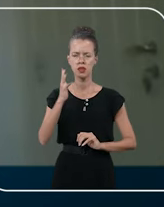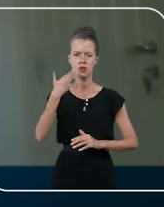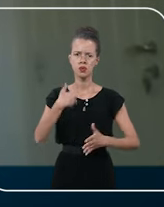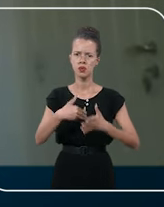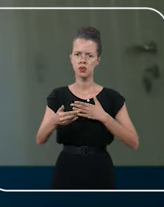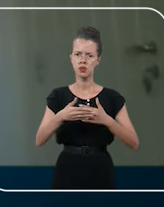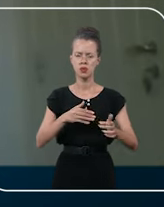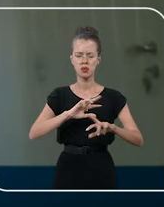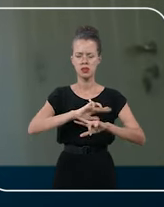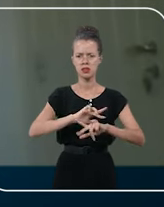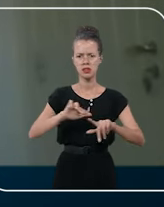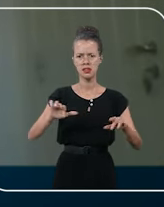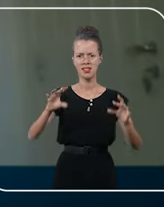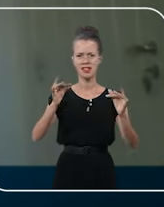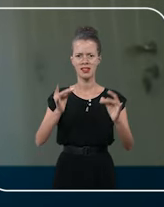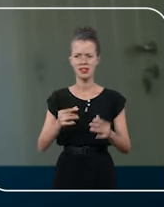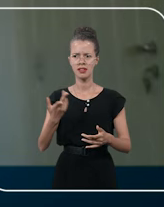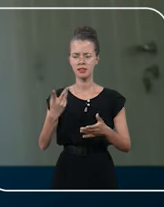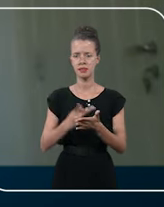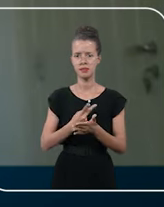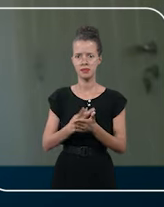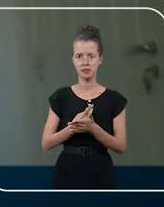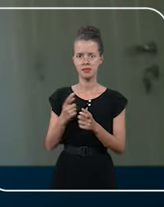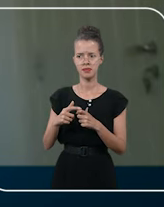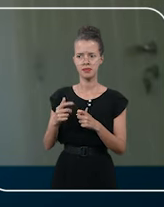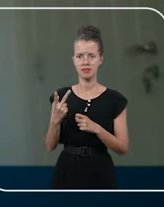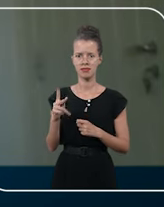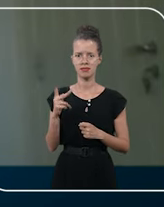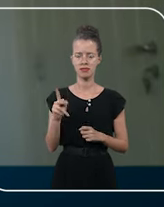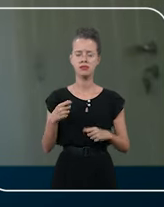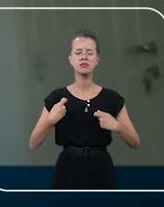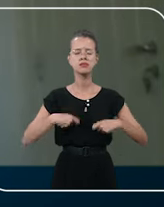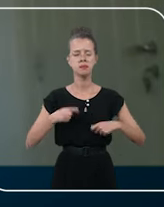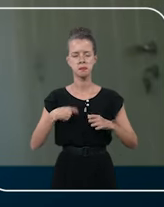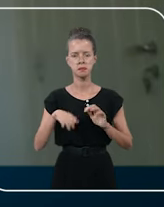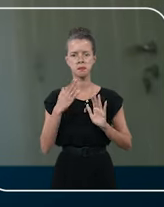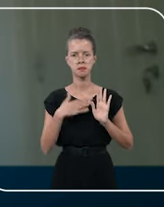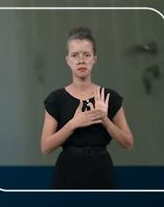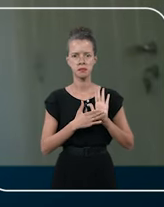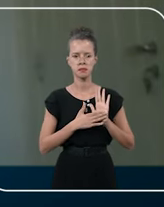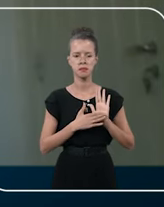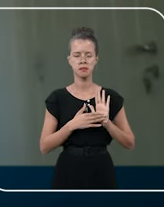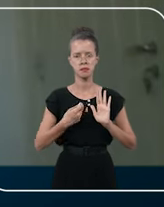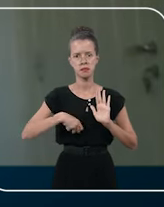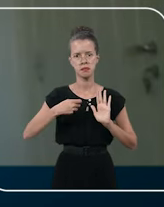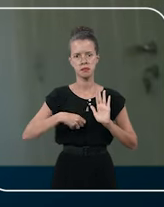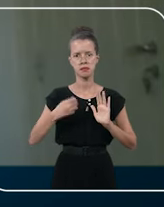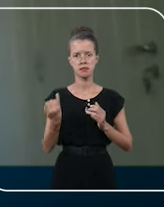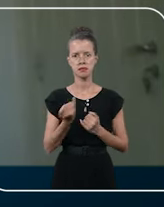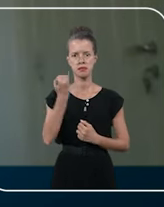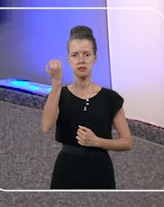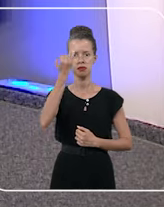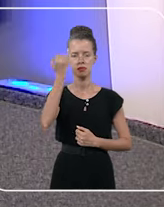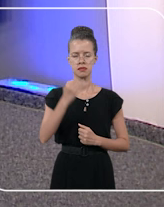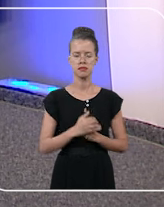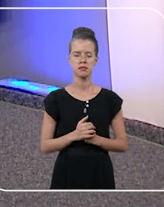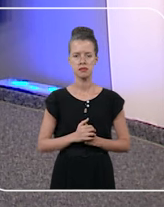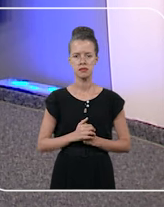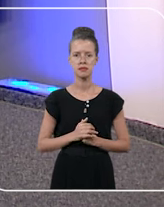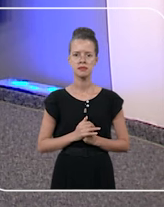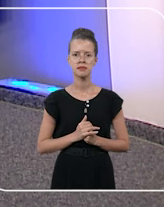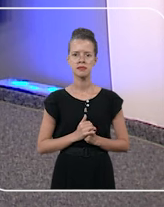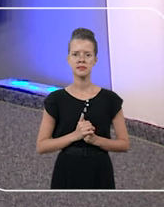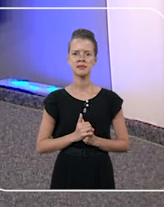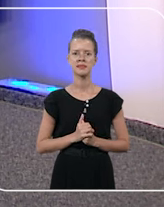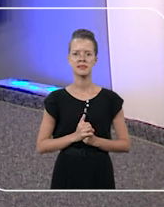situação, por exemplo, o erro médico, precisa ser comprovado, sim, no processo. Pegando esse